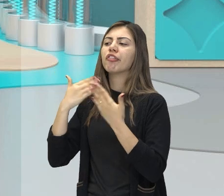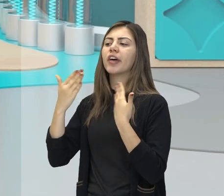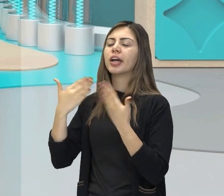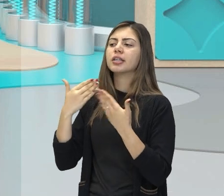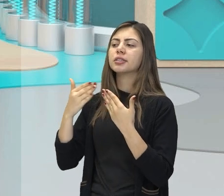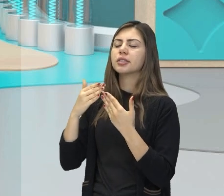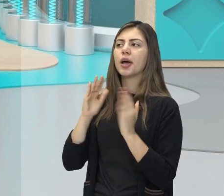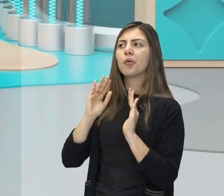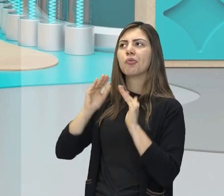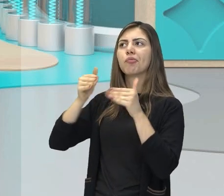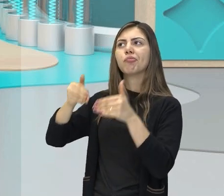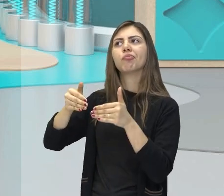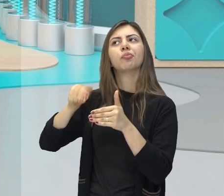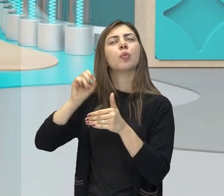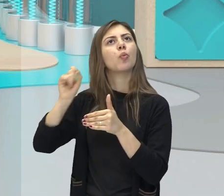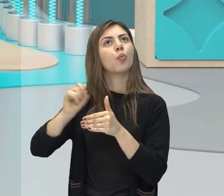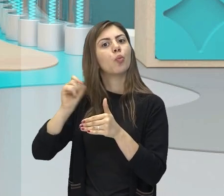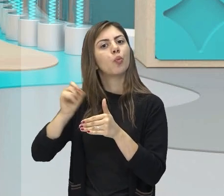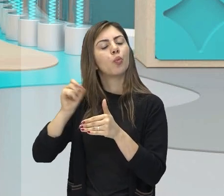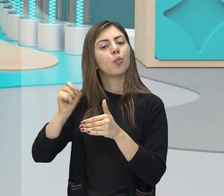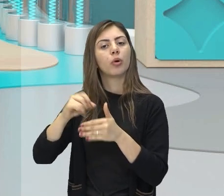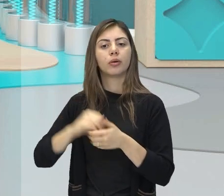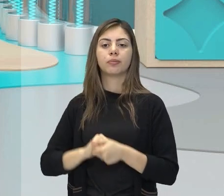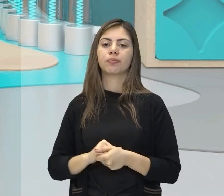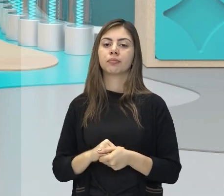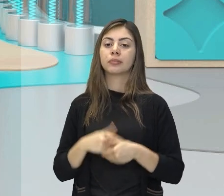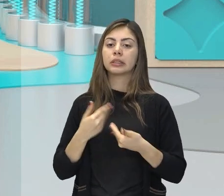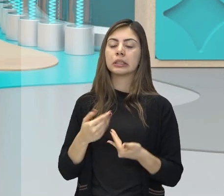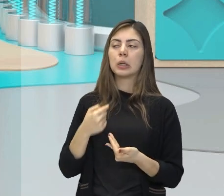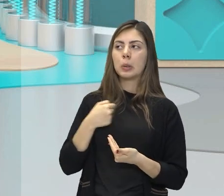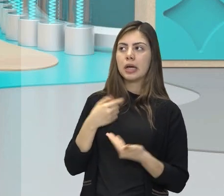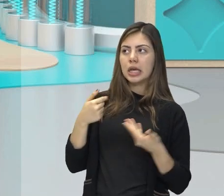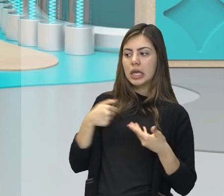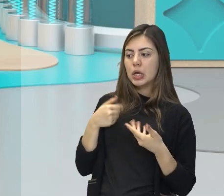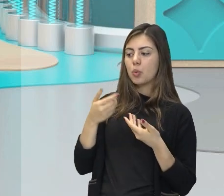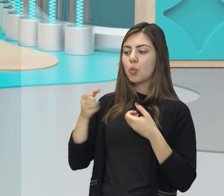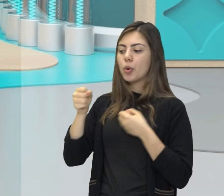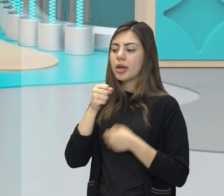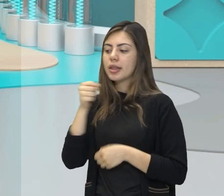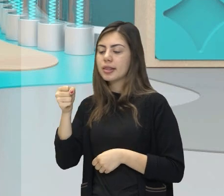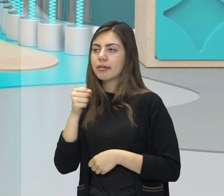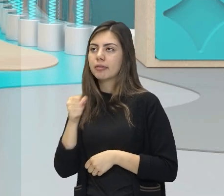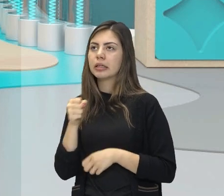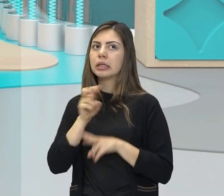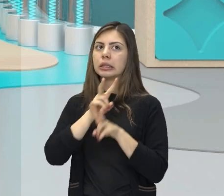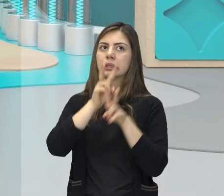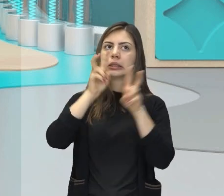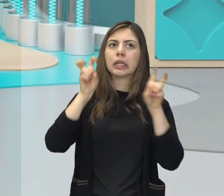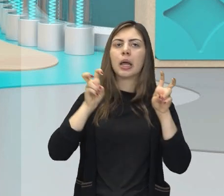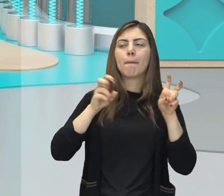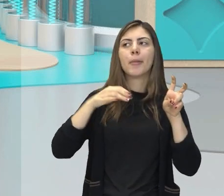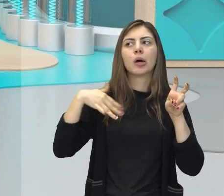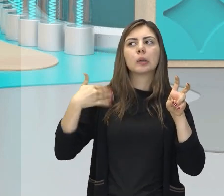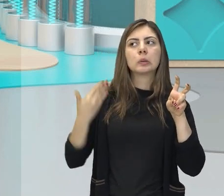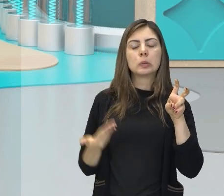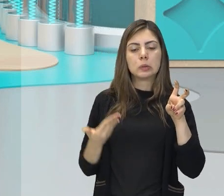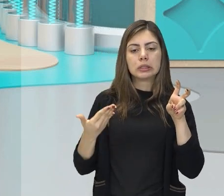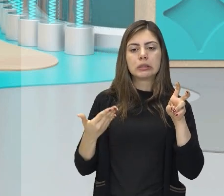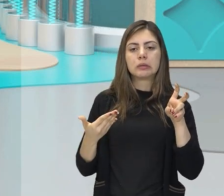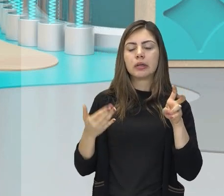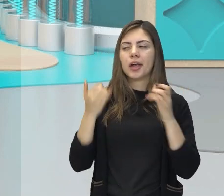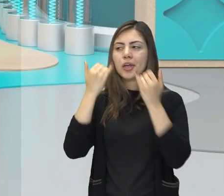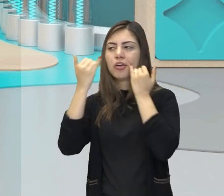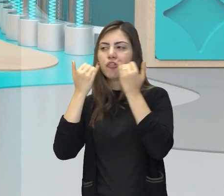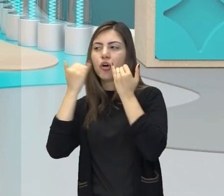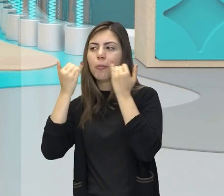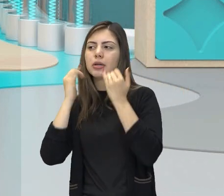entrevista, né? Então, eu quero com essa entrevista saber sobre o quê? Eu quero informações sobre